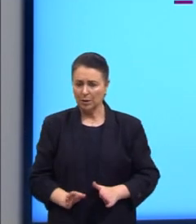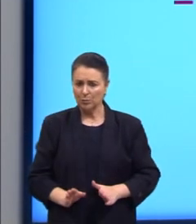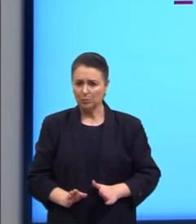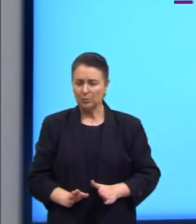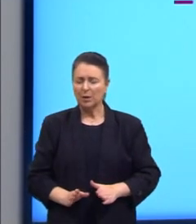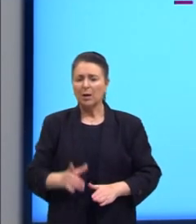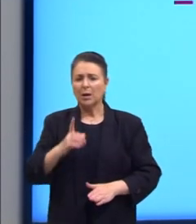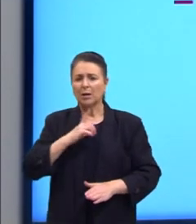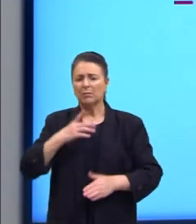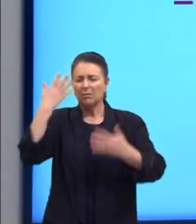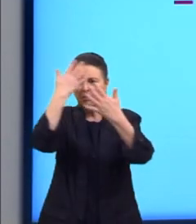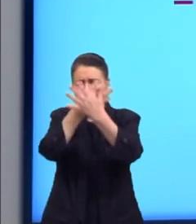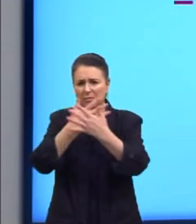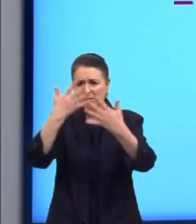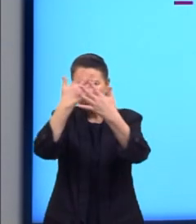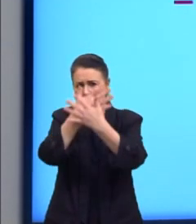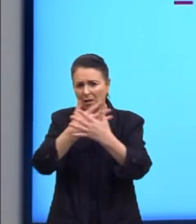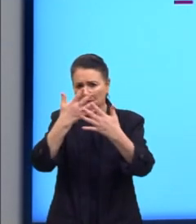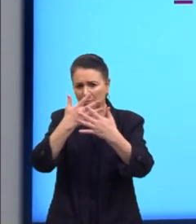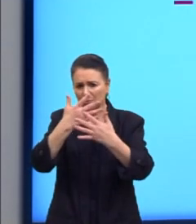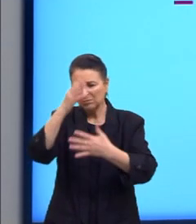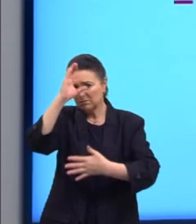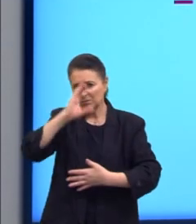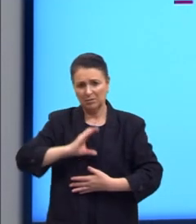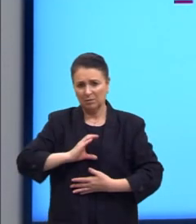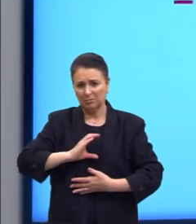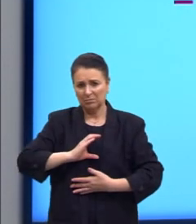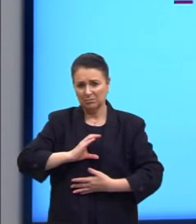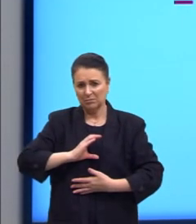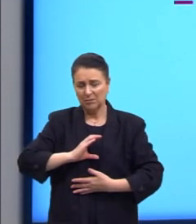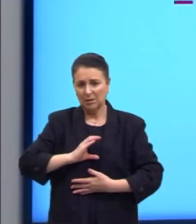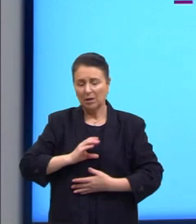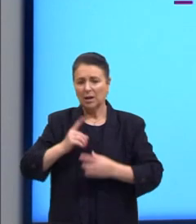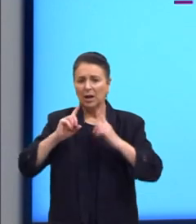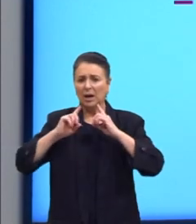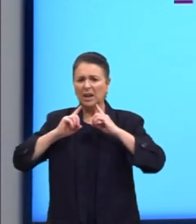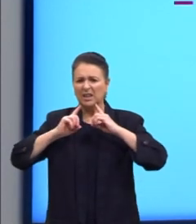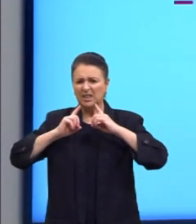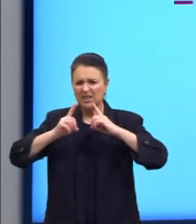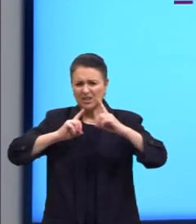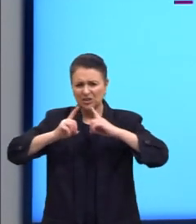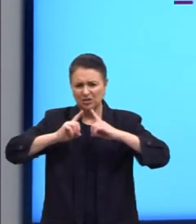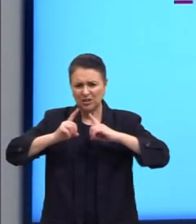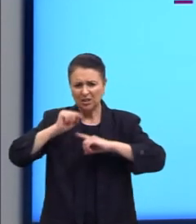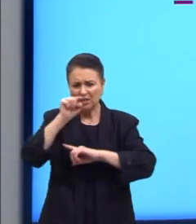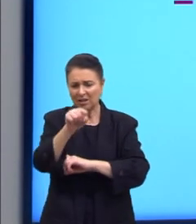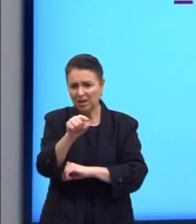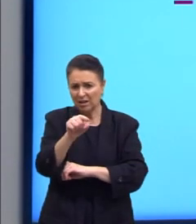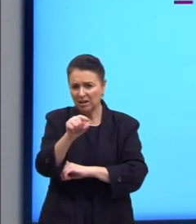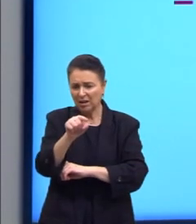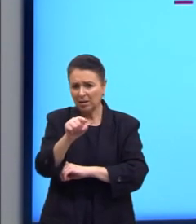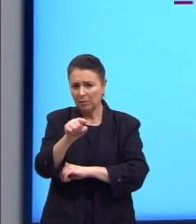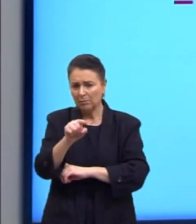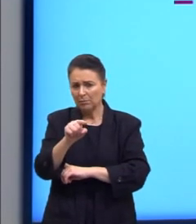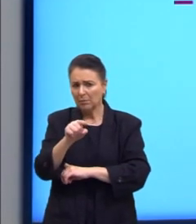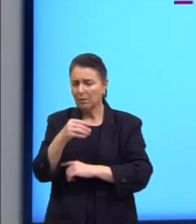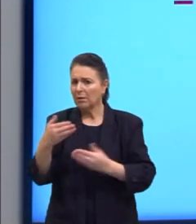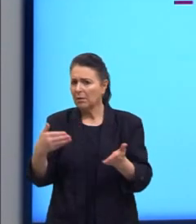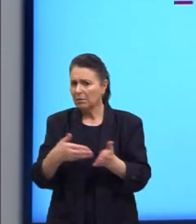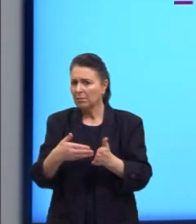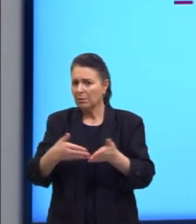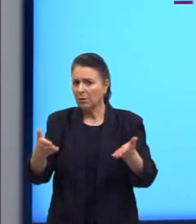invisibilizados enquanto cidadãos. A crítica de Portinari continua válida nos dias atuais,